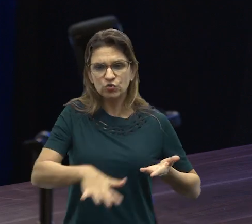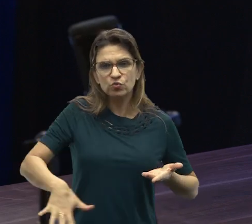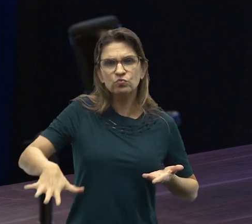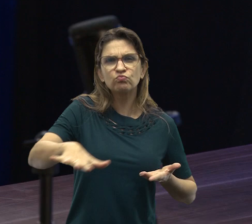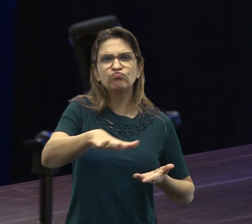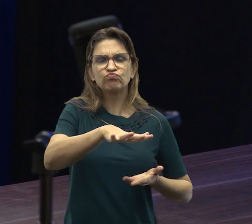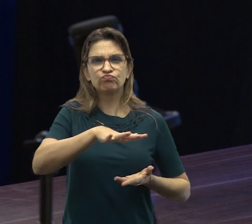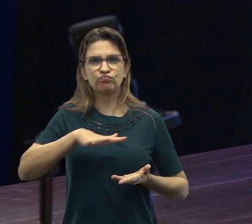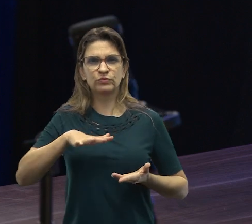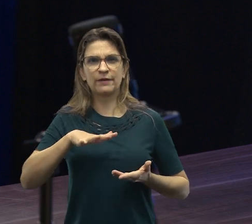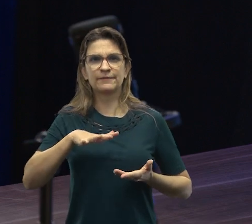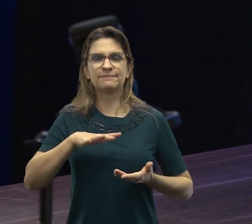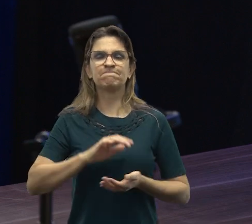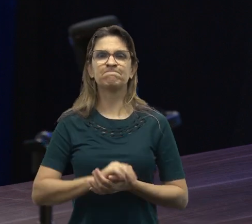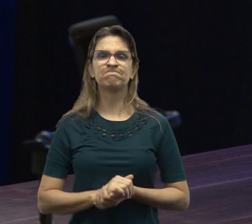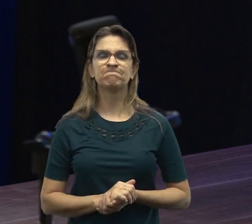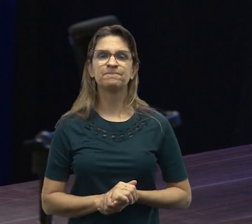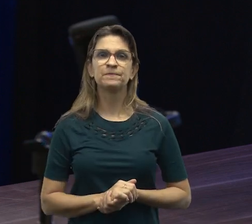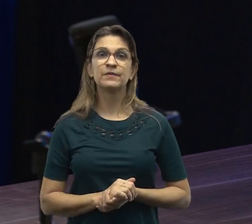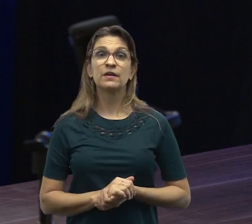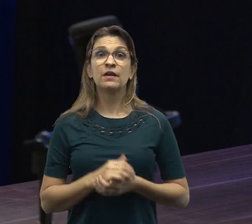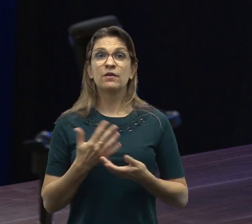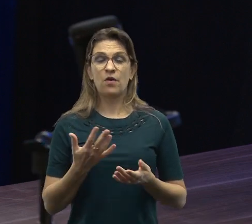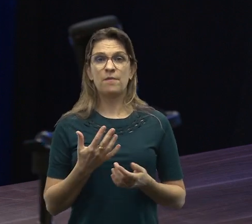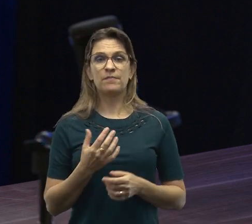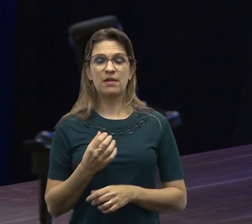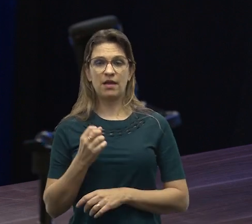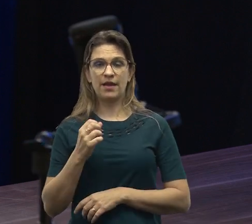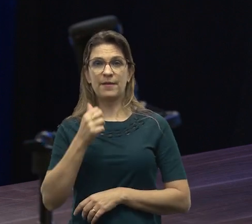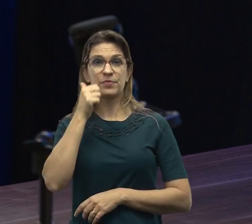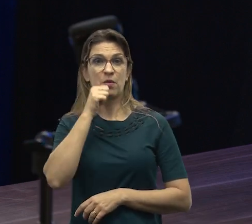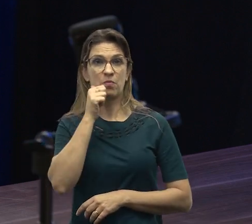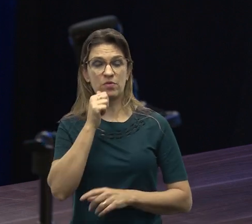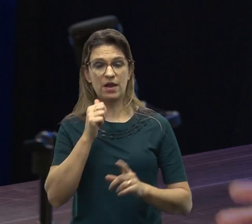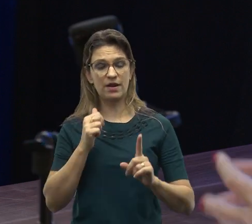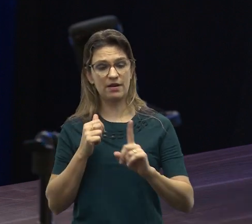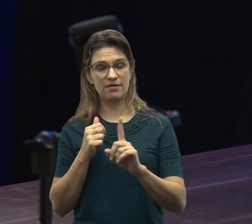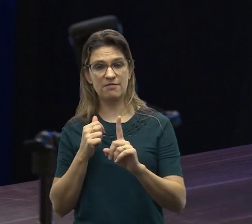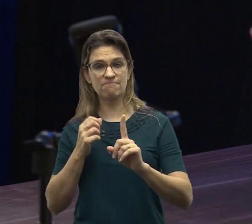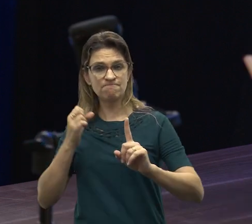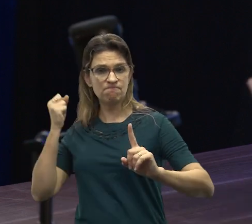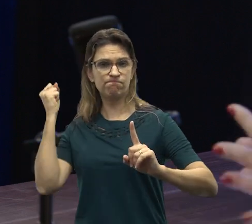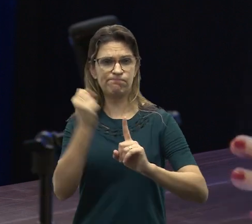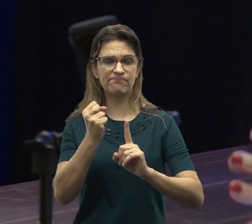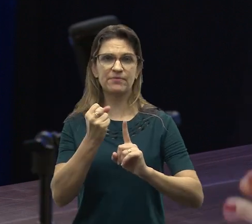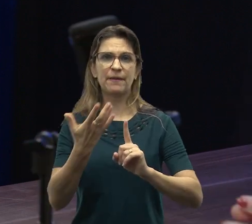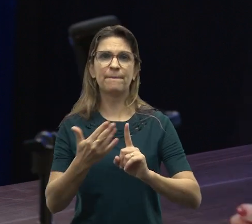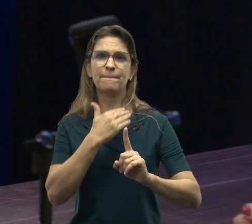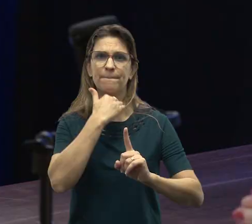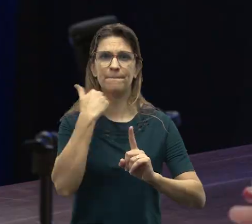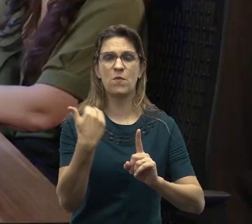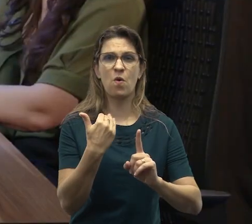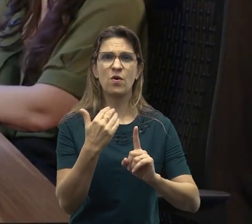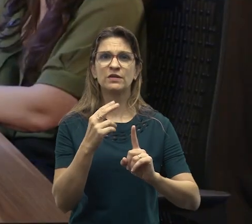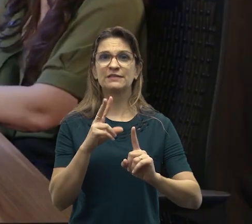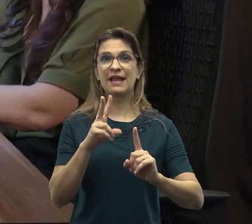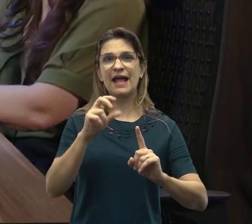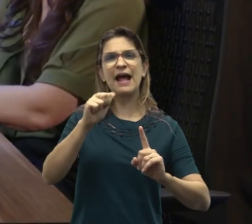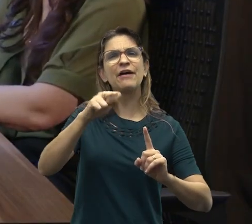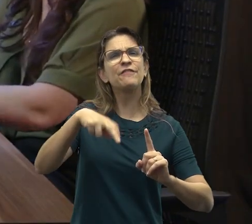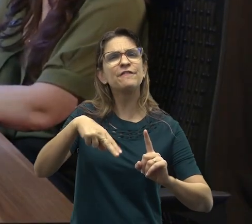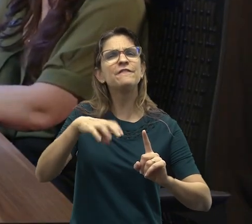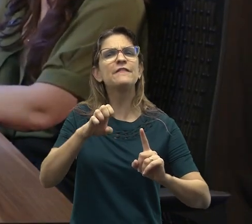de um feminicídio com uma repercussão, como foi o caso da Vanessa, por exemplo, uma comoção pontual